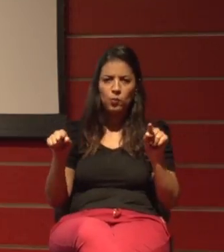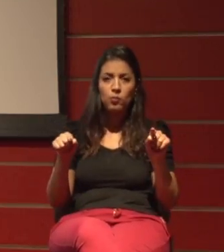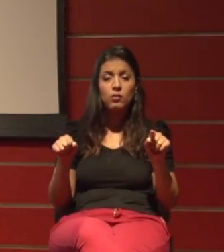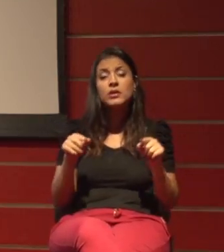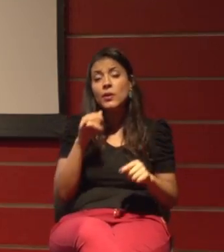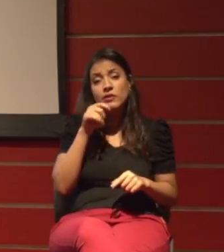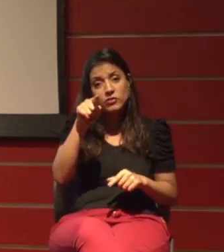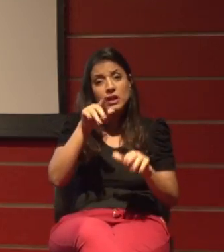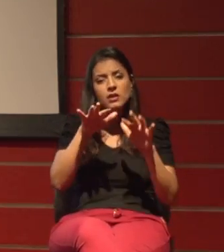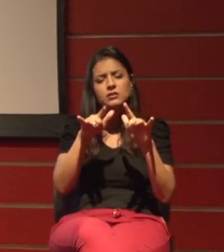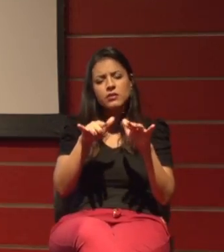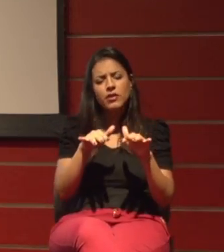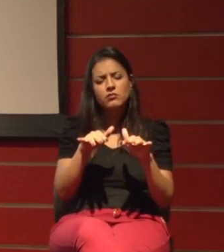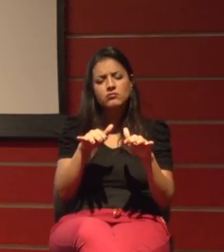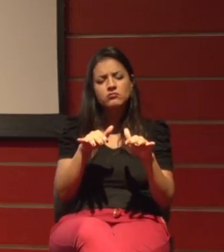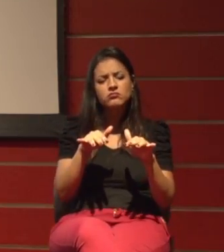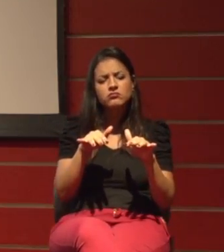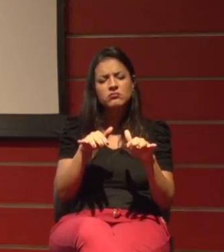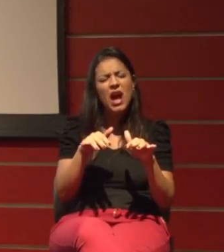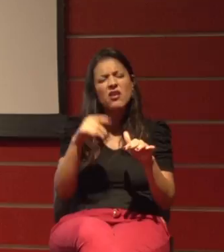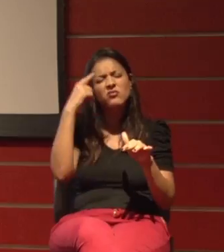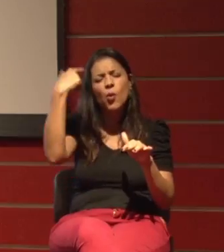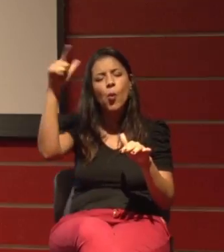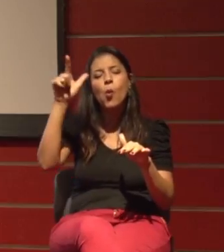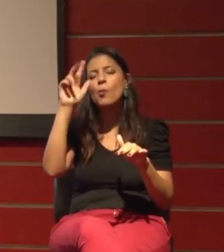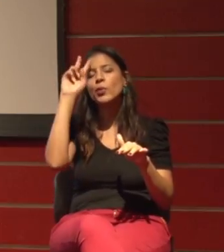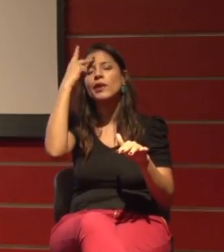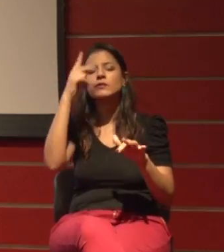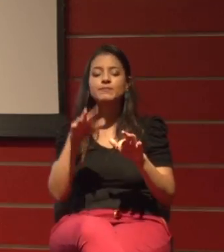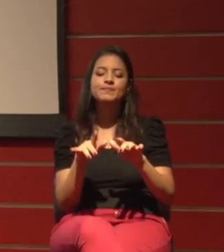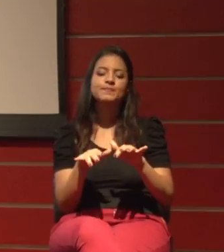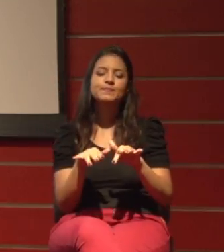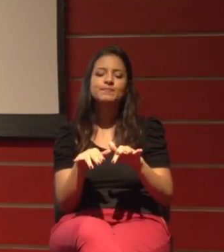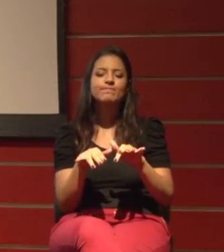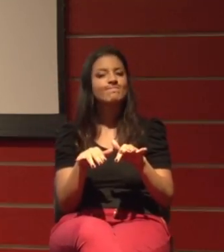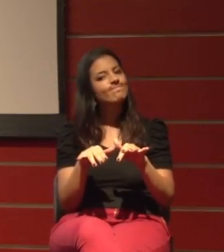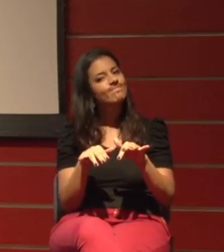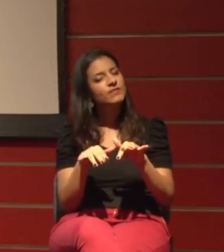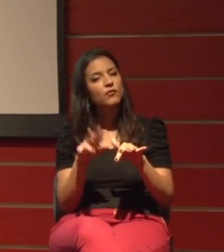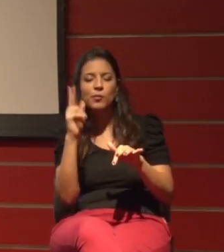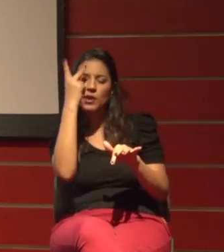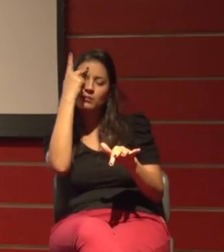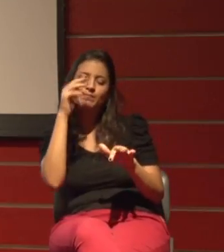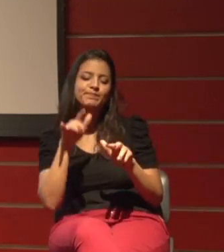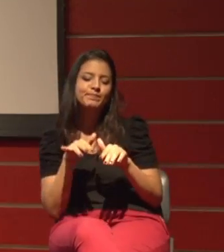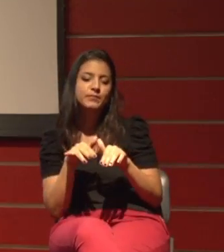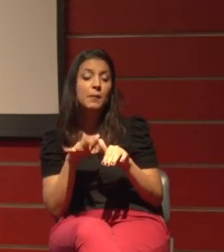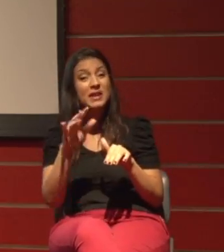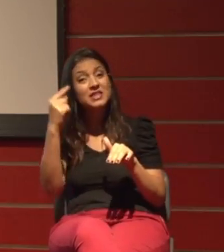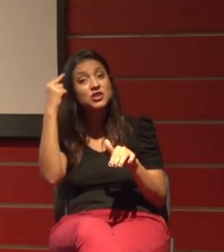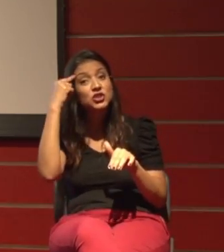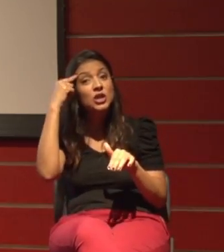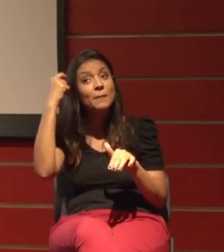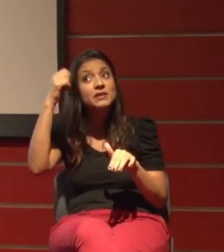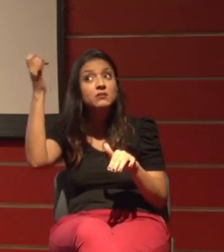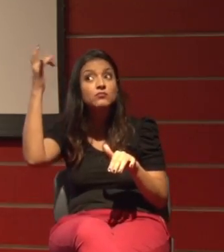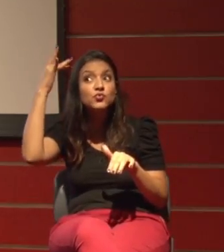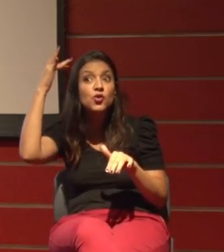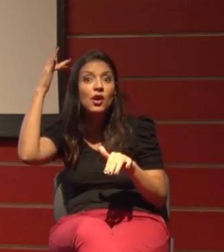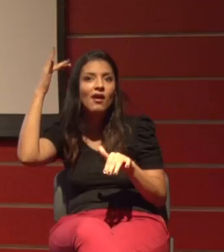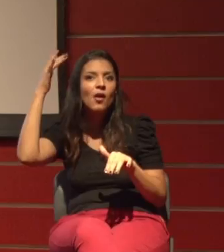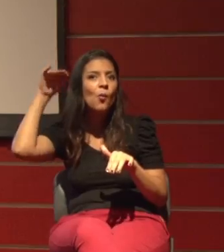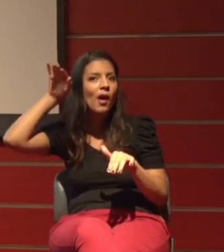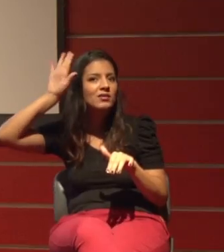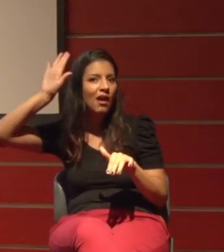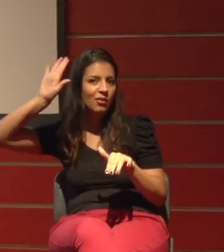processo de escrita no processo de desenvolvimento Mas é bom que você escreva com algo na cabeça e geralmente essa resposta